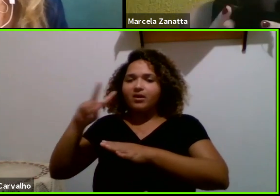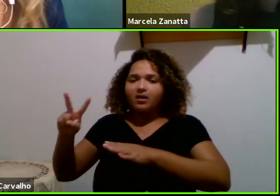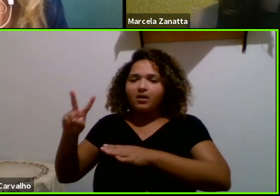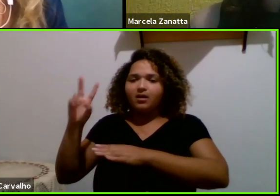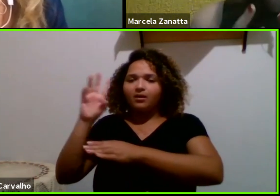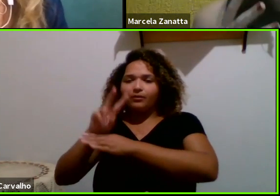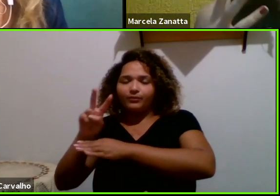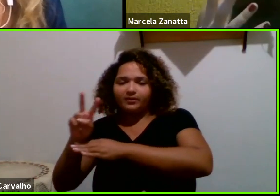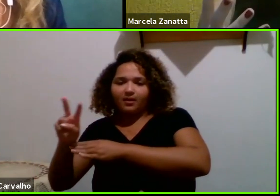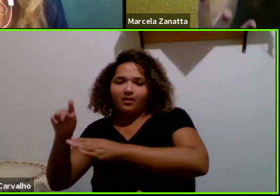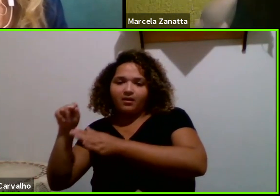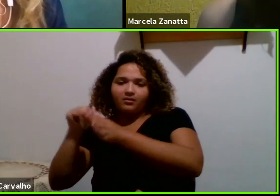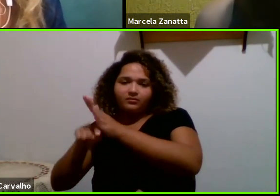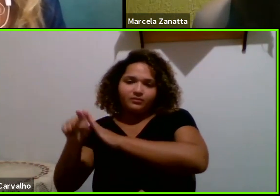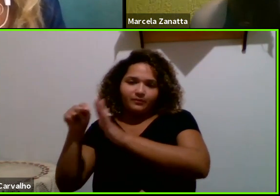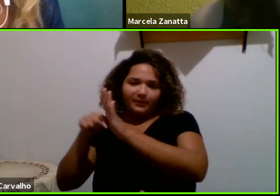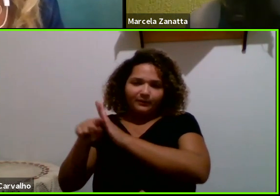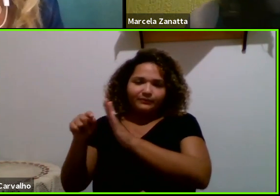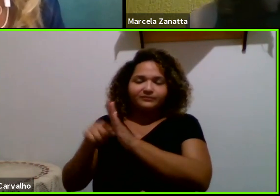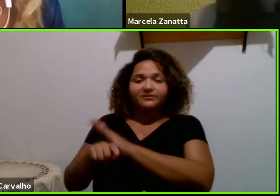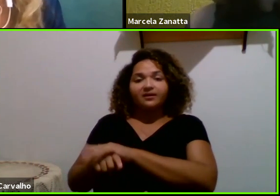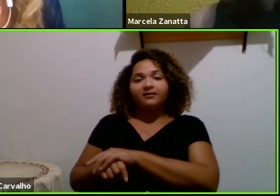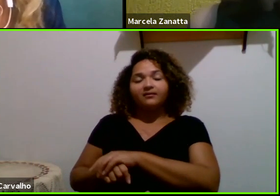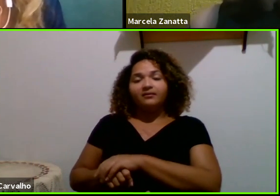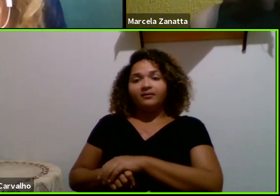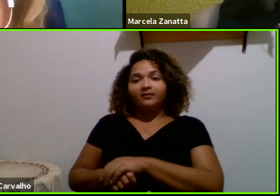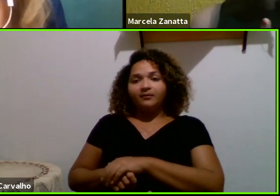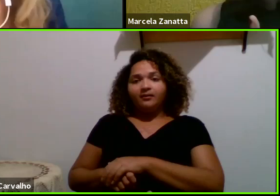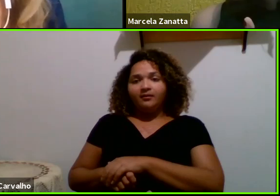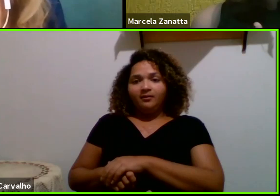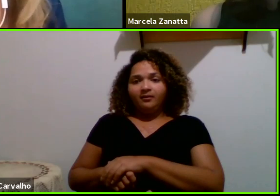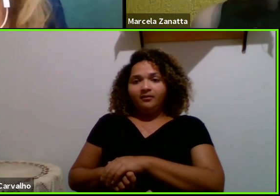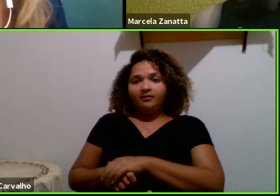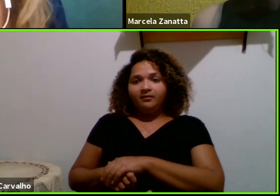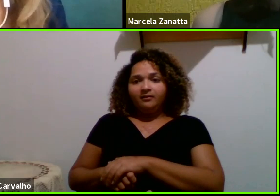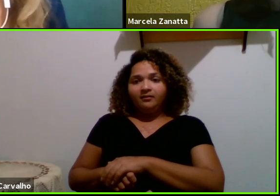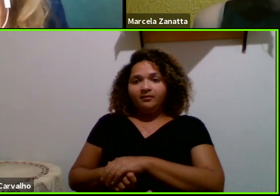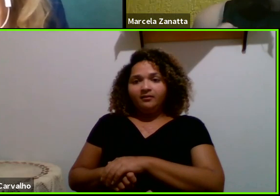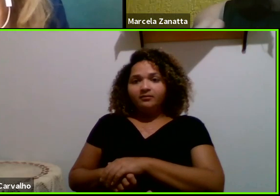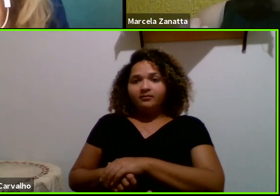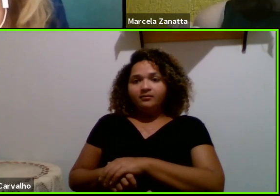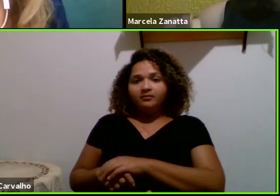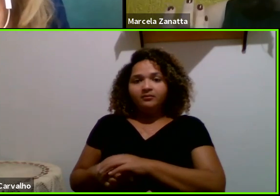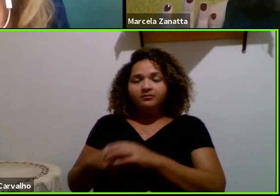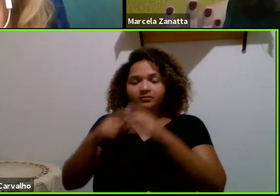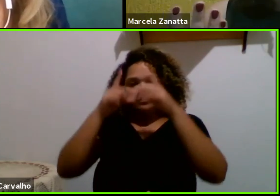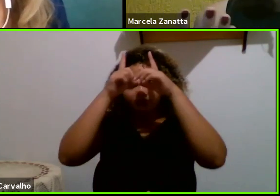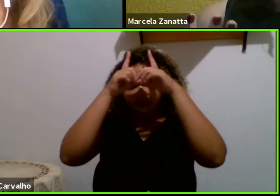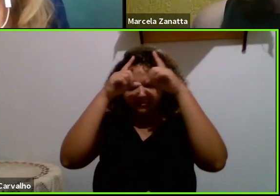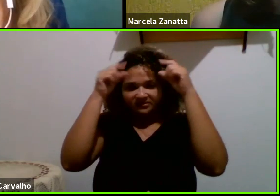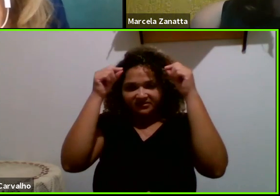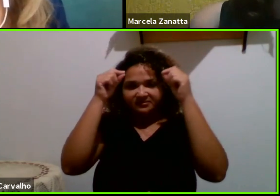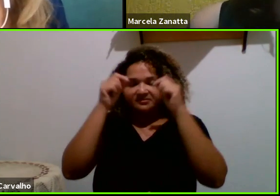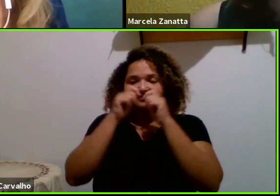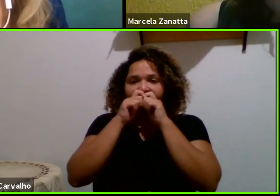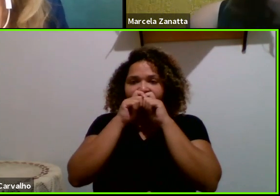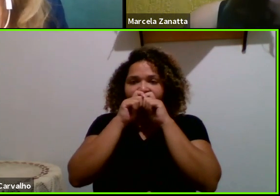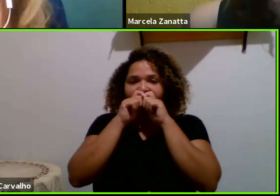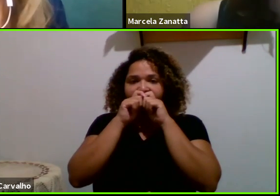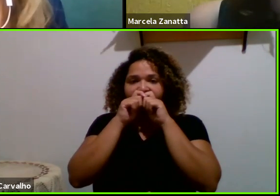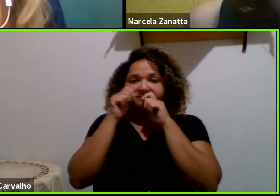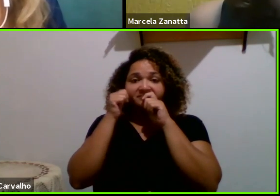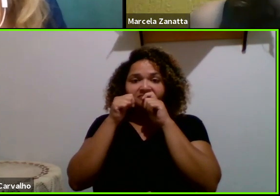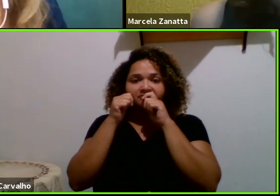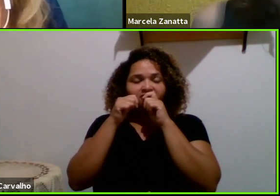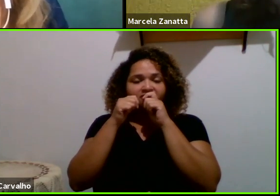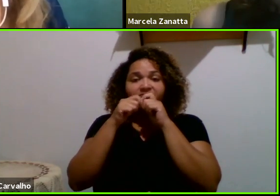novo, talvez ela não consiga lembrar de tudo. Então, naquele momento de admissão, a enfermeira já deixou claro que ali quem ia editar as regras era a